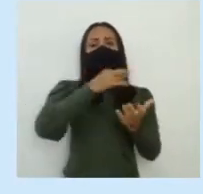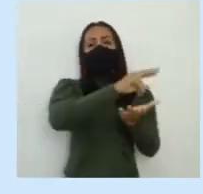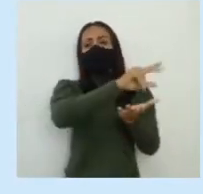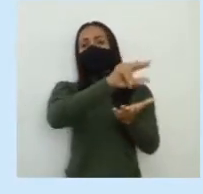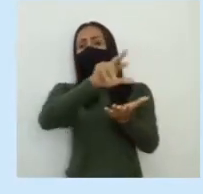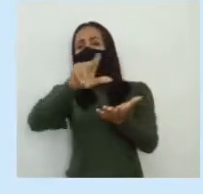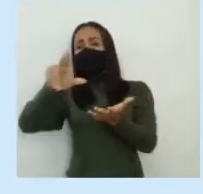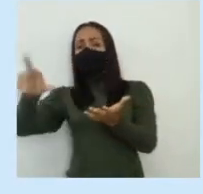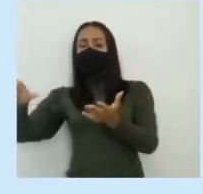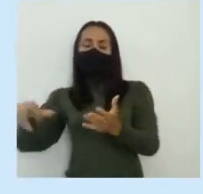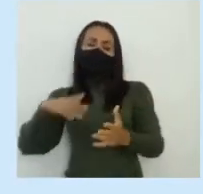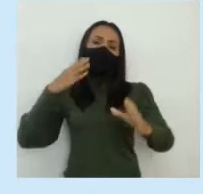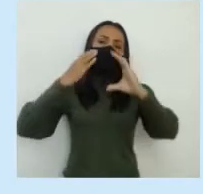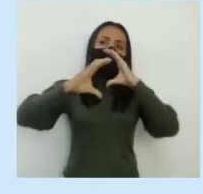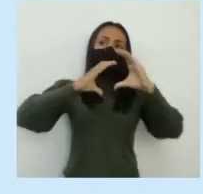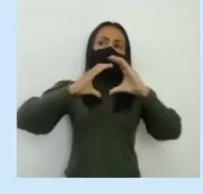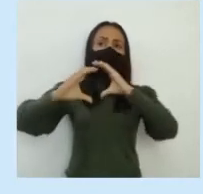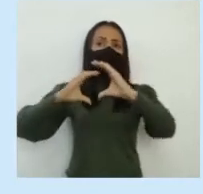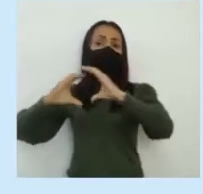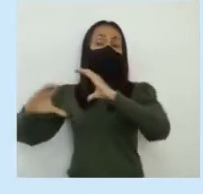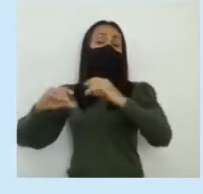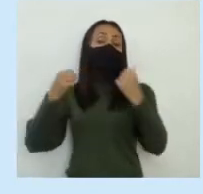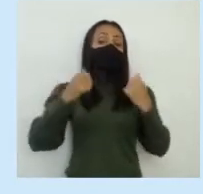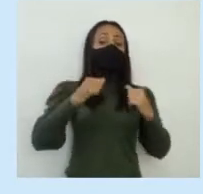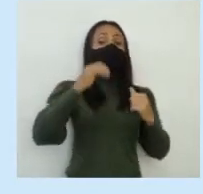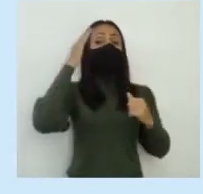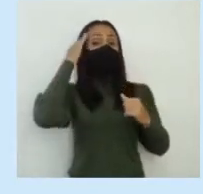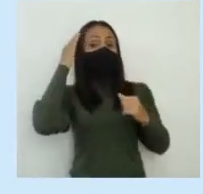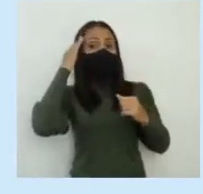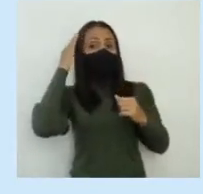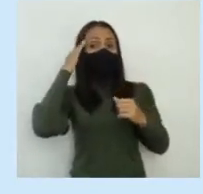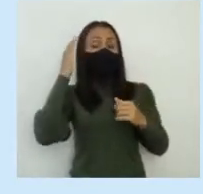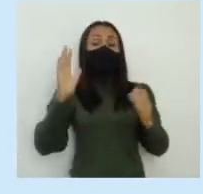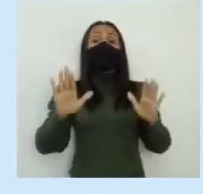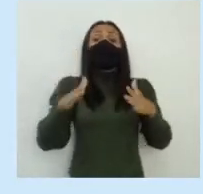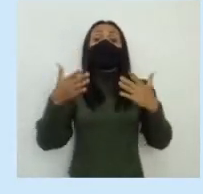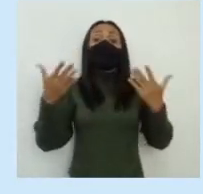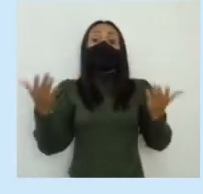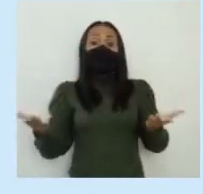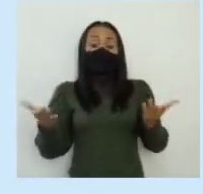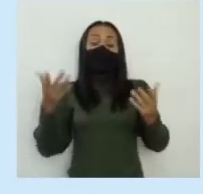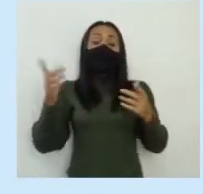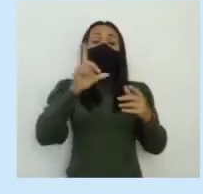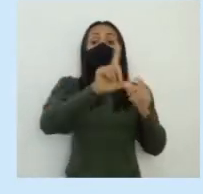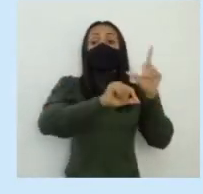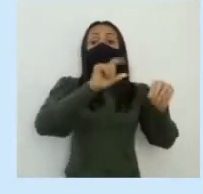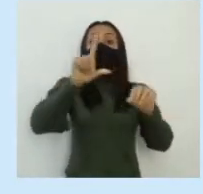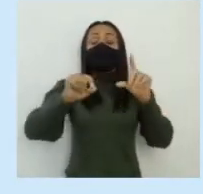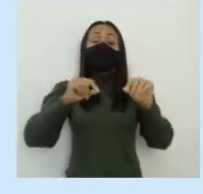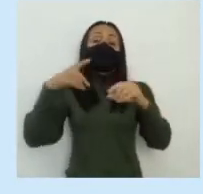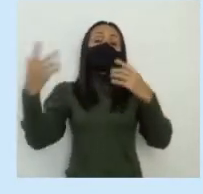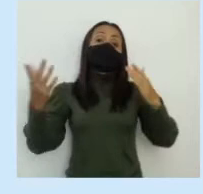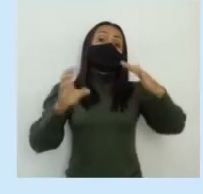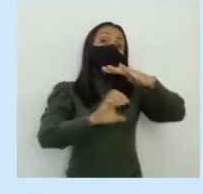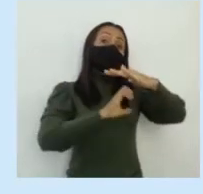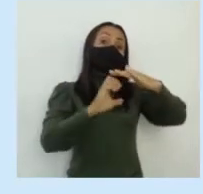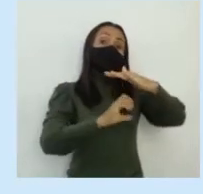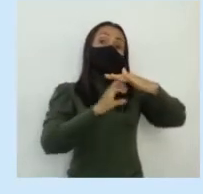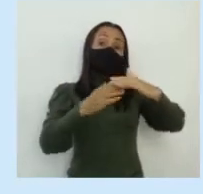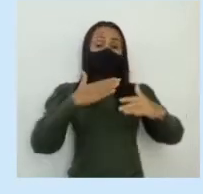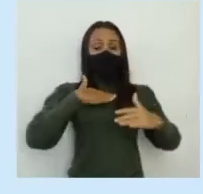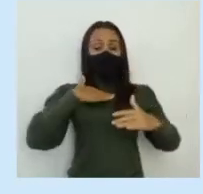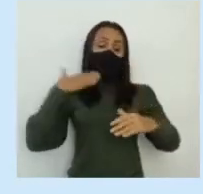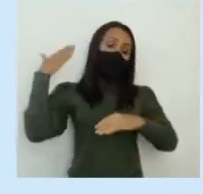mídias, várias formas de comunicar. Mas a gente precisa entender qual é a escolhida pela organização que a gente faz parte.